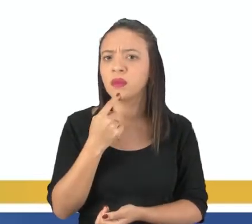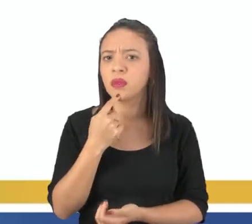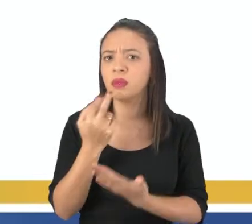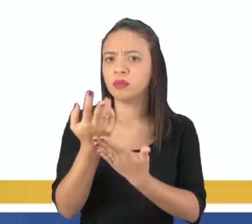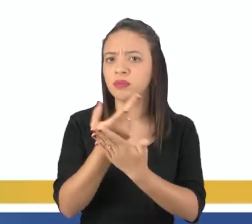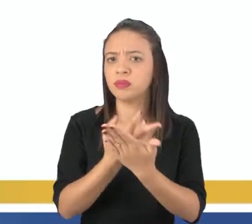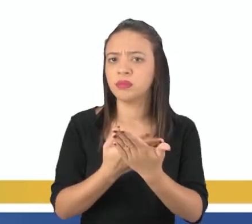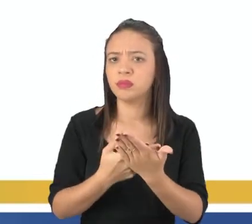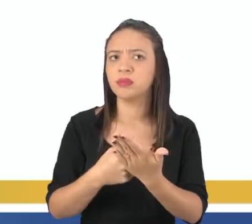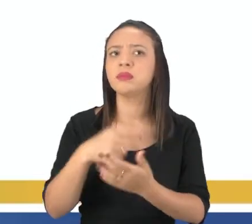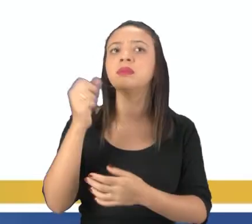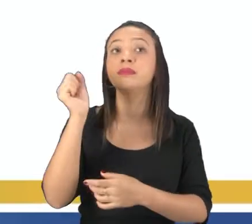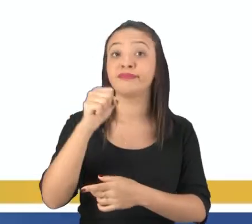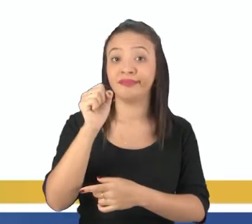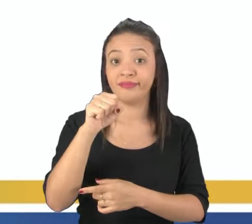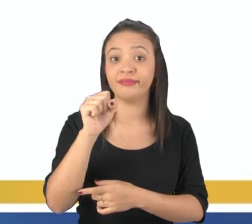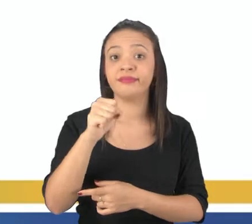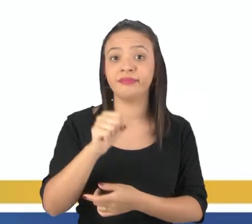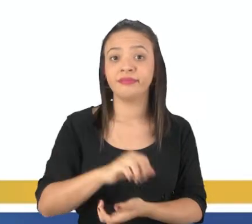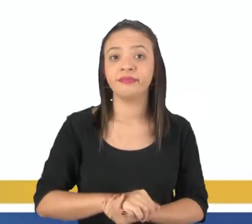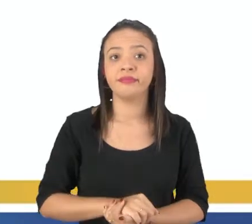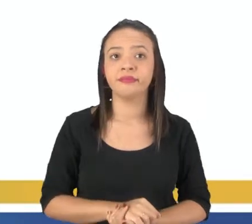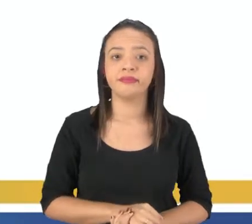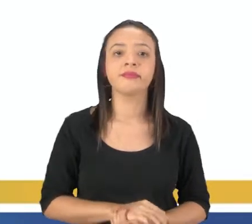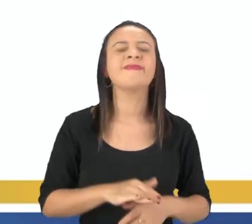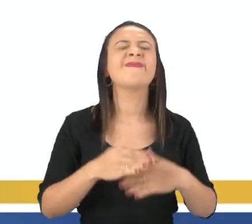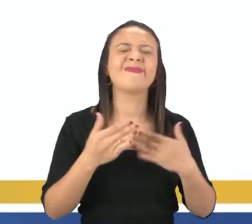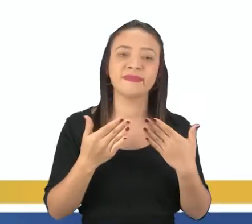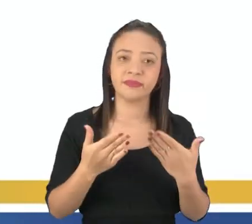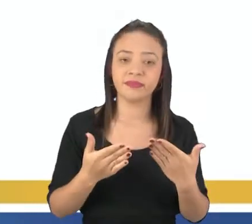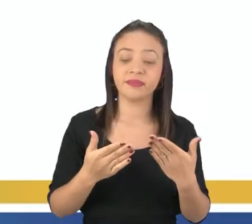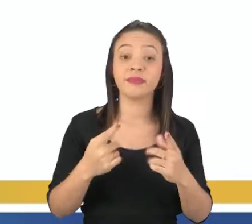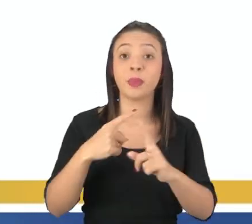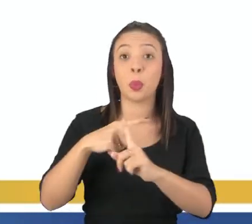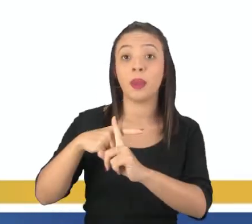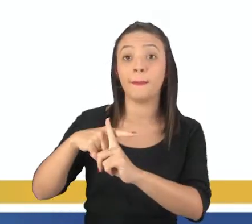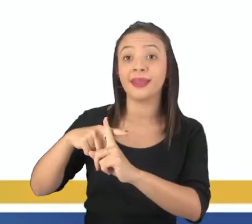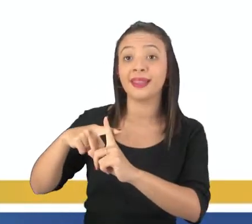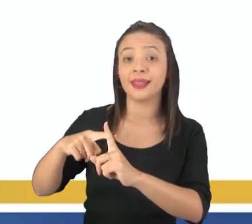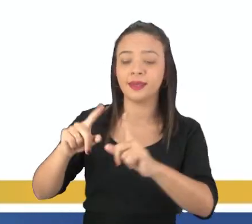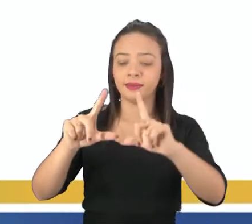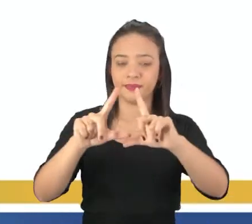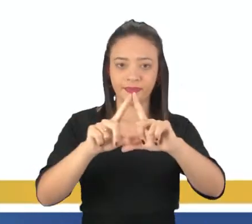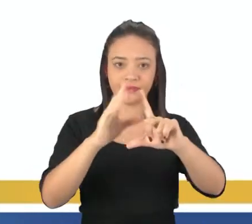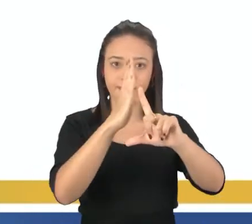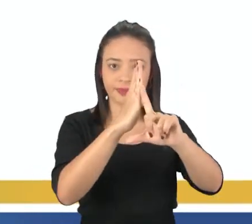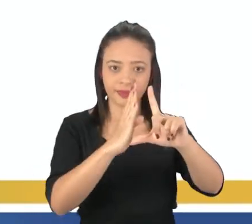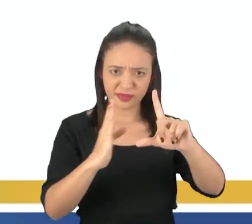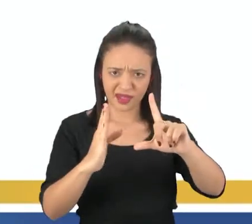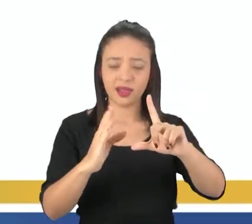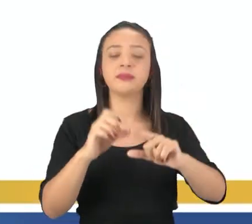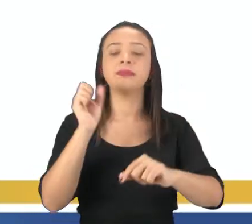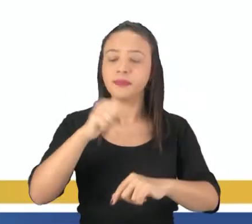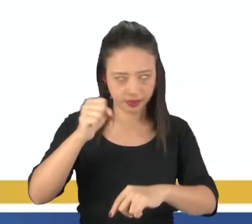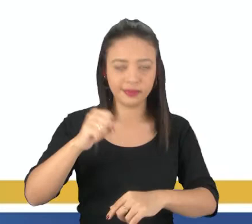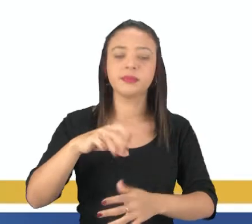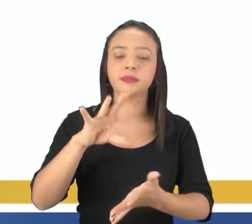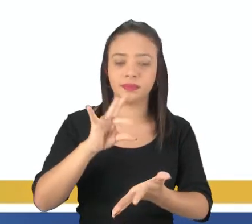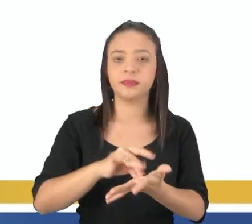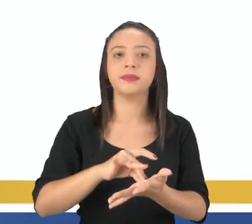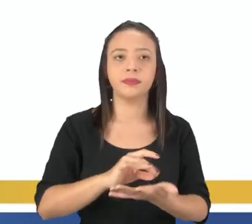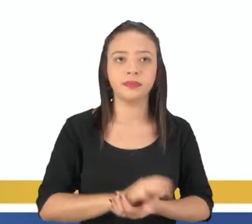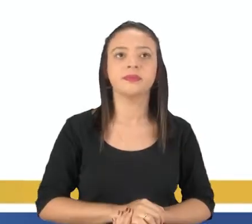sim está pintado de vermelho então está na metade do Triângulo está bem na